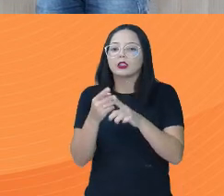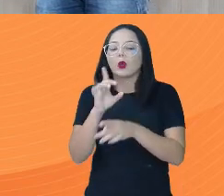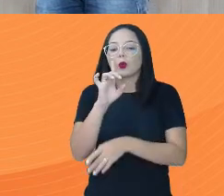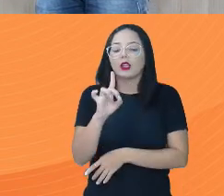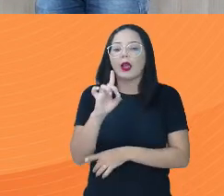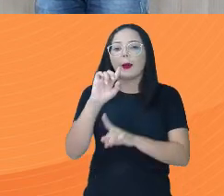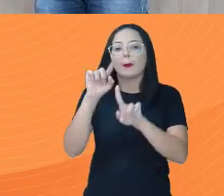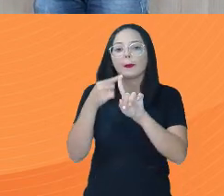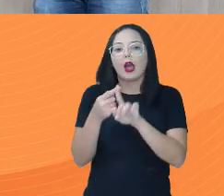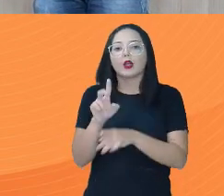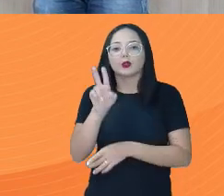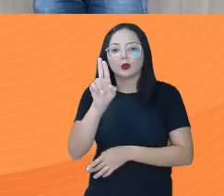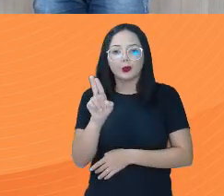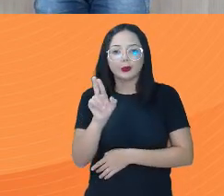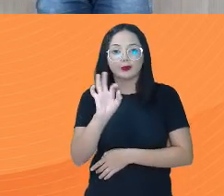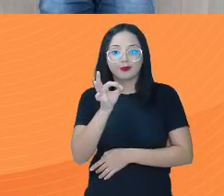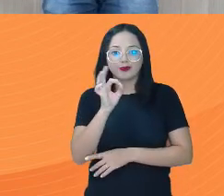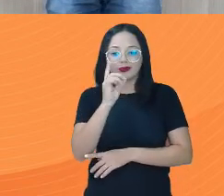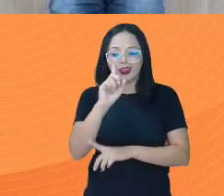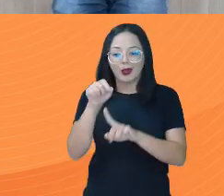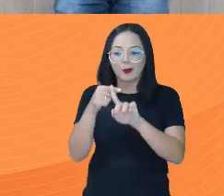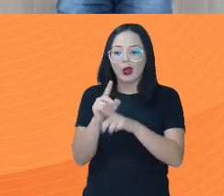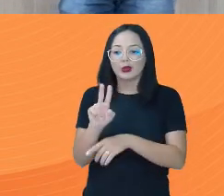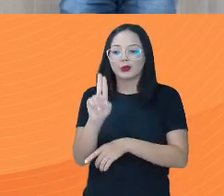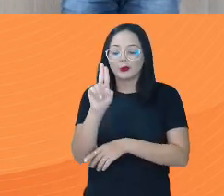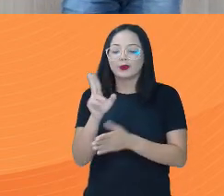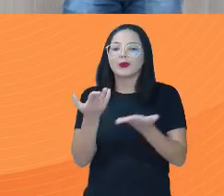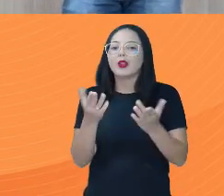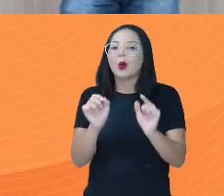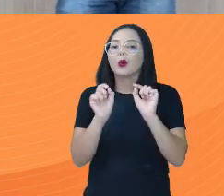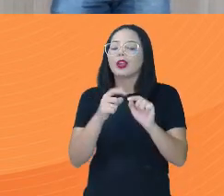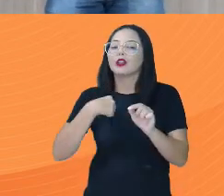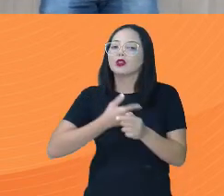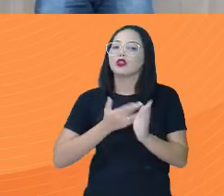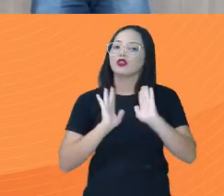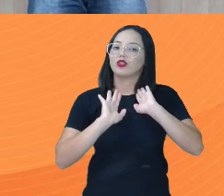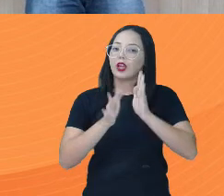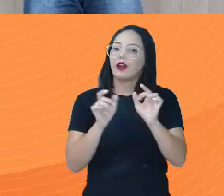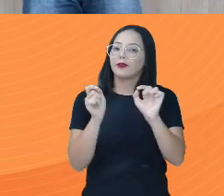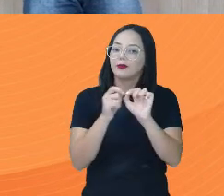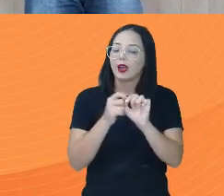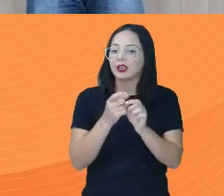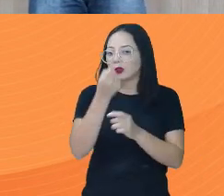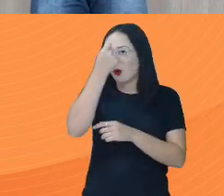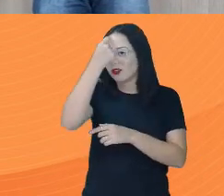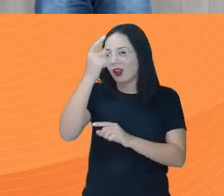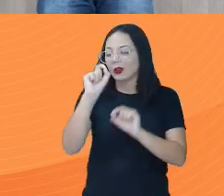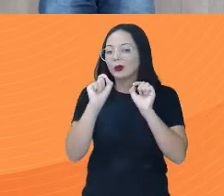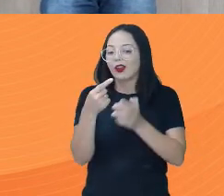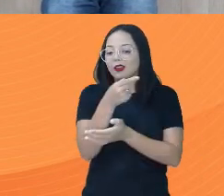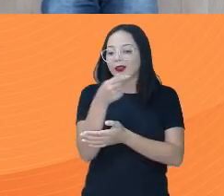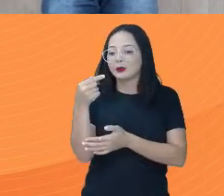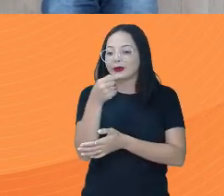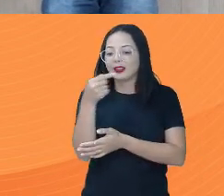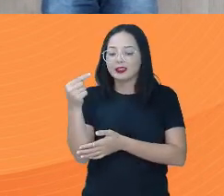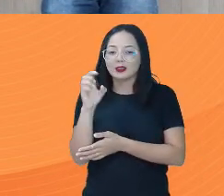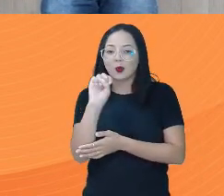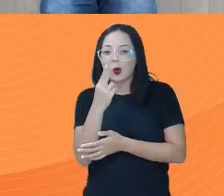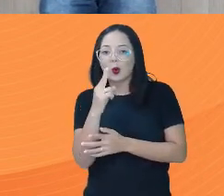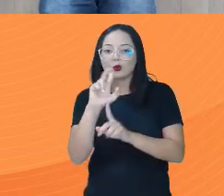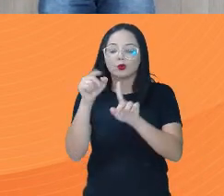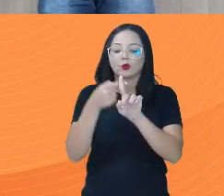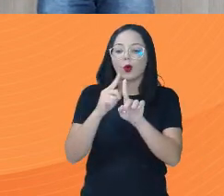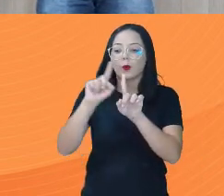D mais o U. Isso aqui, pessoal, é o que a gente já faz com a ideia lá da subtração ou da